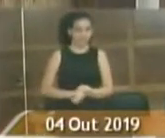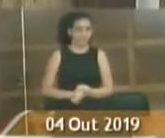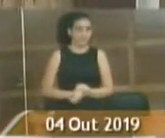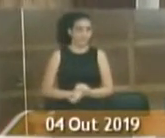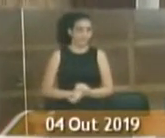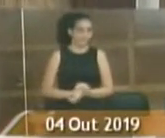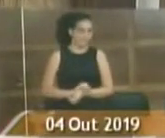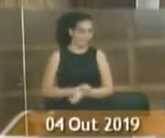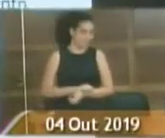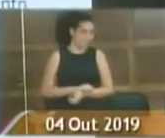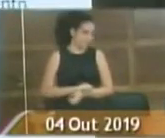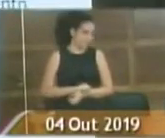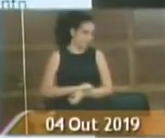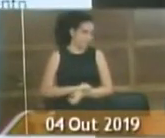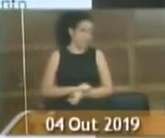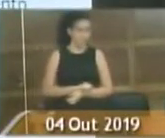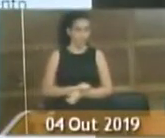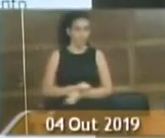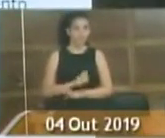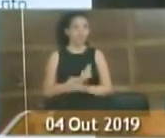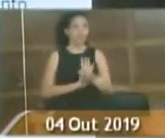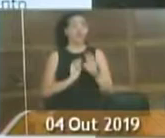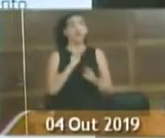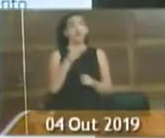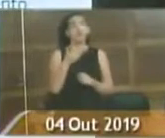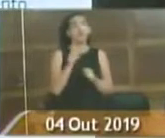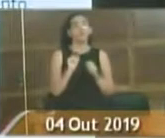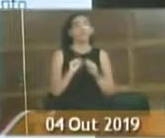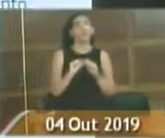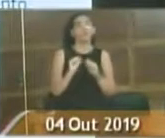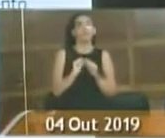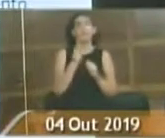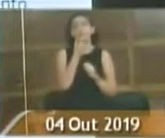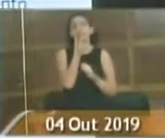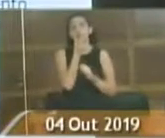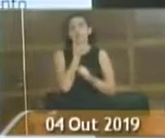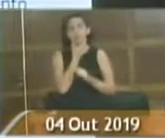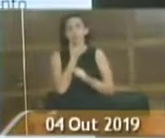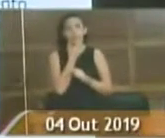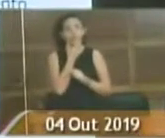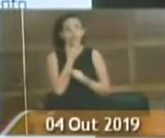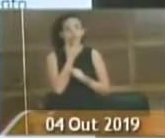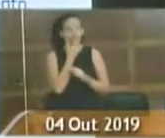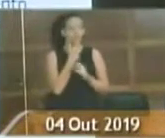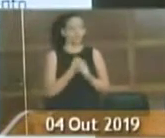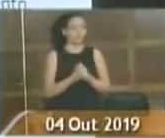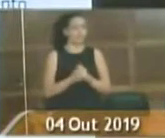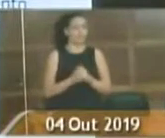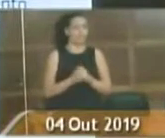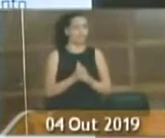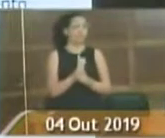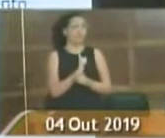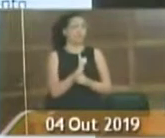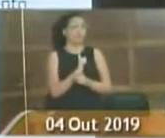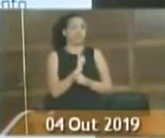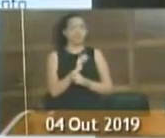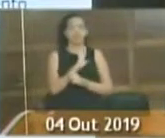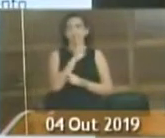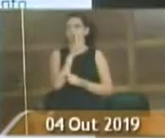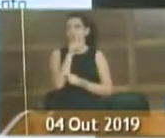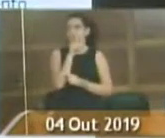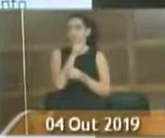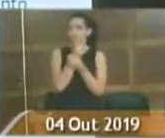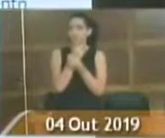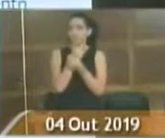Aqui, ó. O tratamento, quando a gente faz com medicamento, com os medicamentos, tem animal que